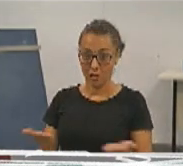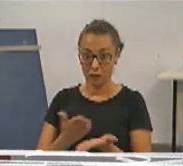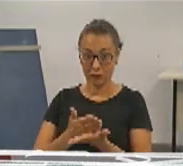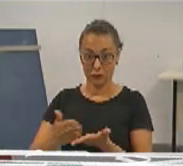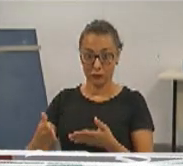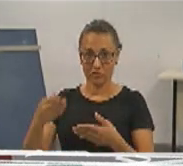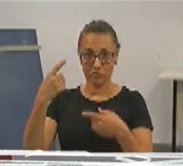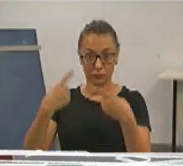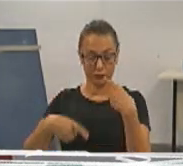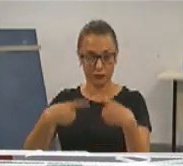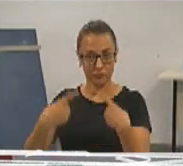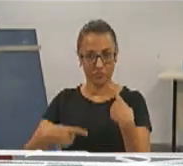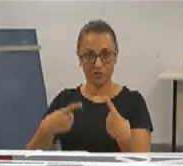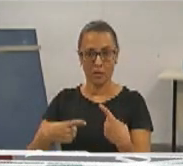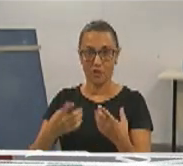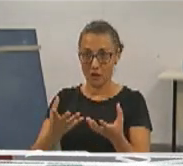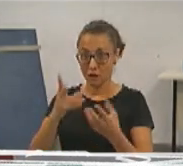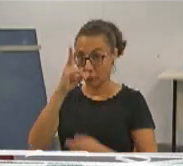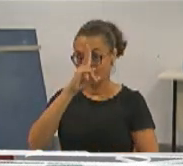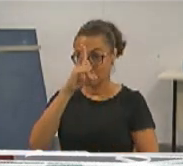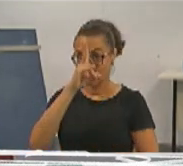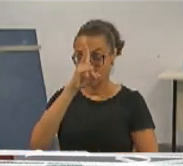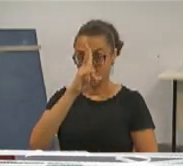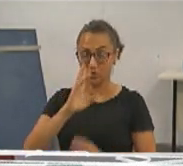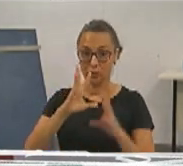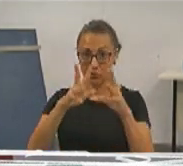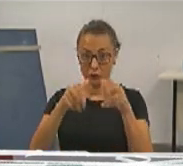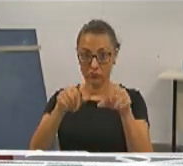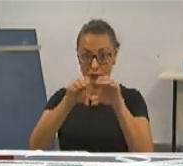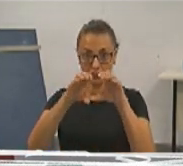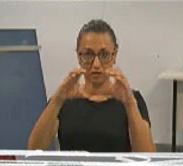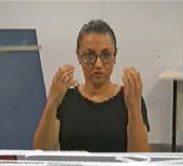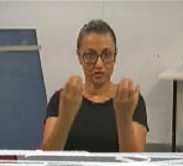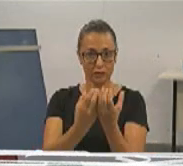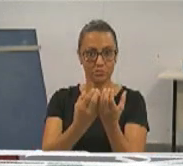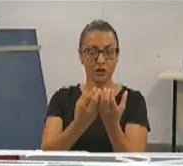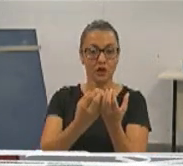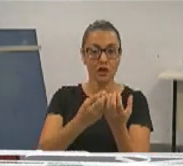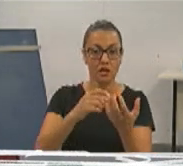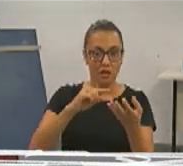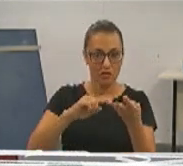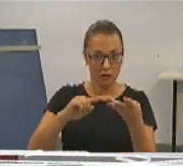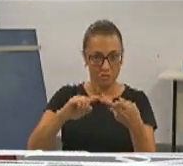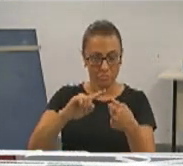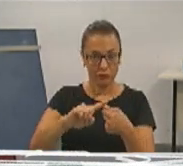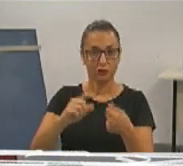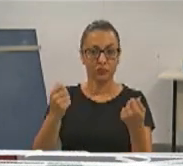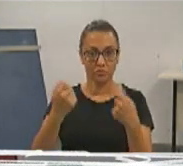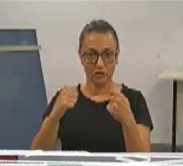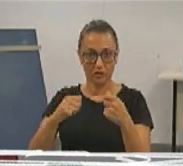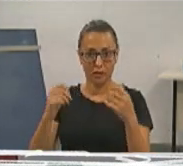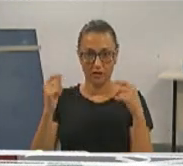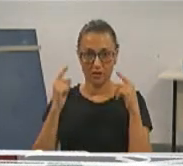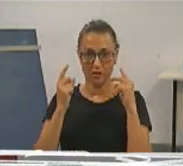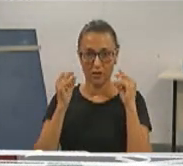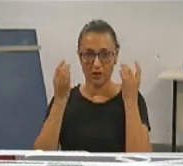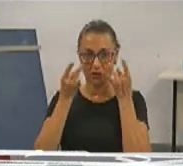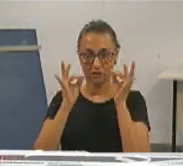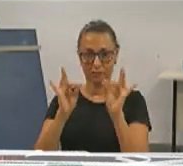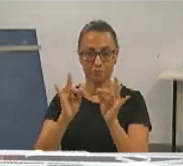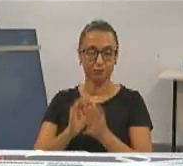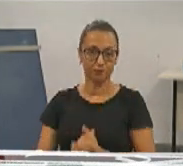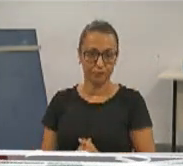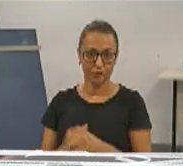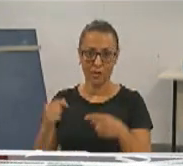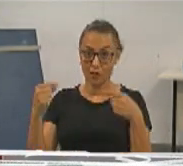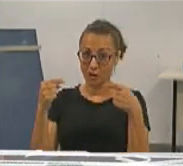debate, cabe lembrar aos candidatos e à comunidade algumas considerações e instruções iniciais. De acordo com o